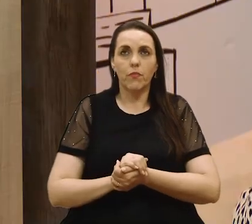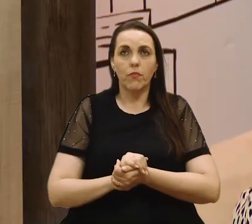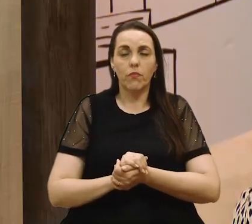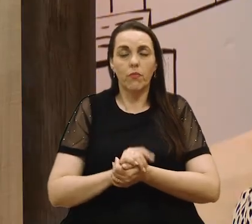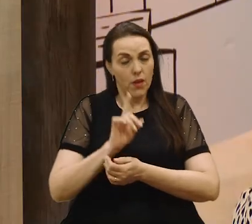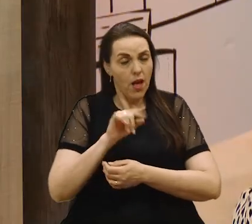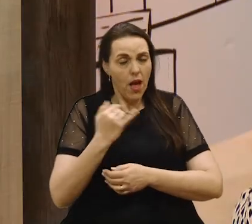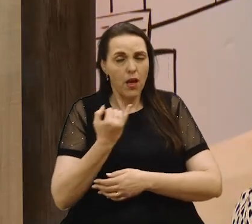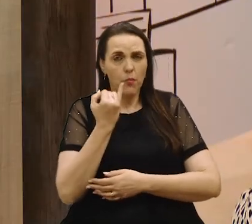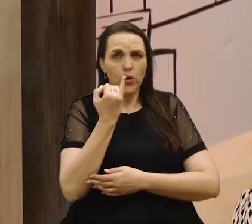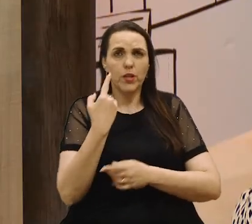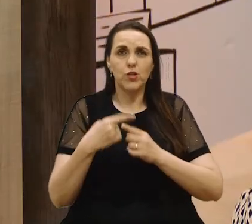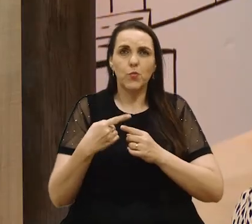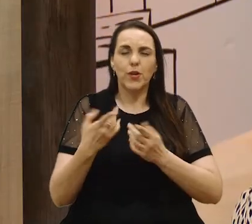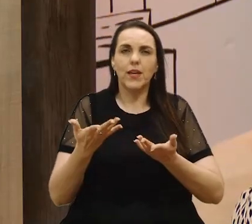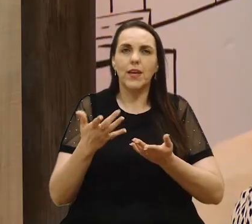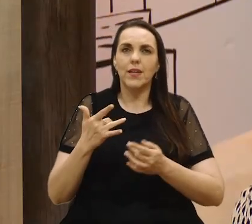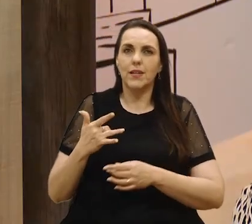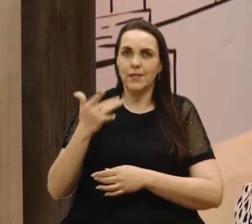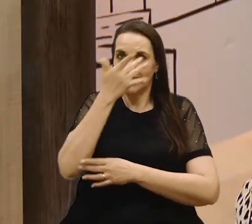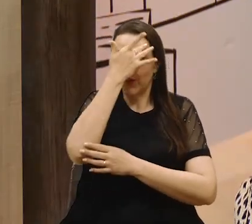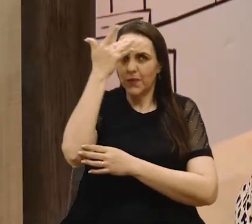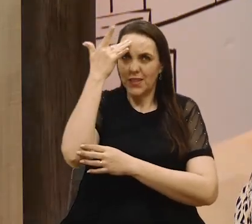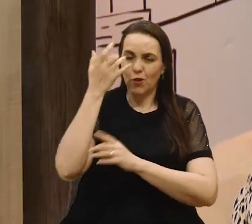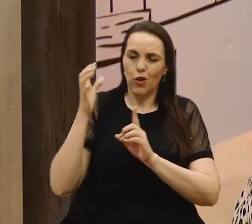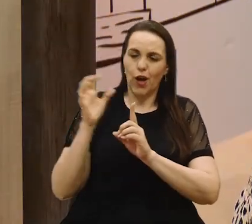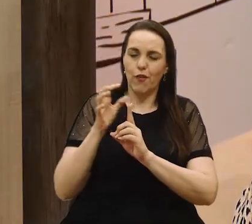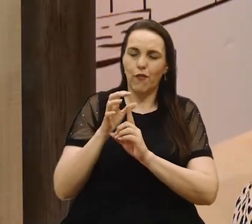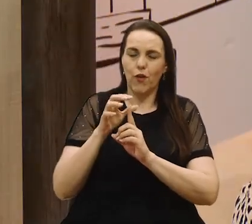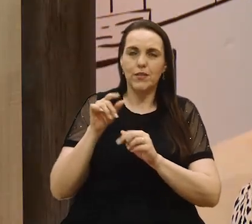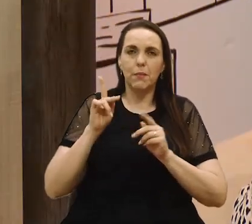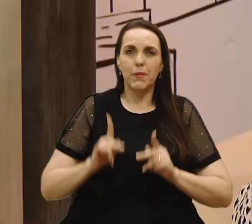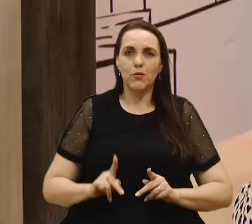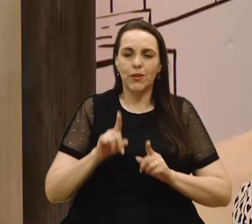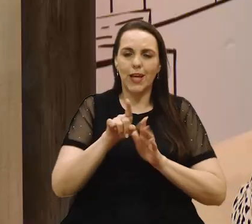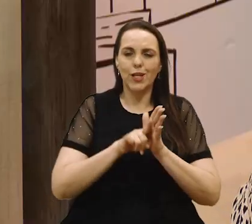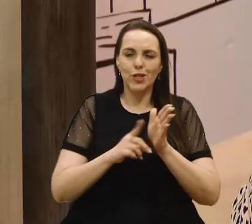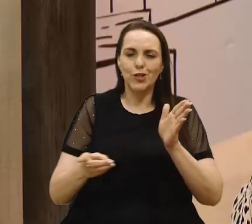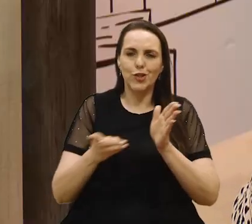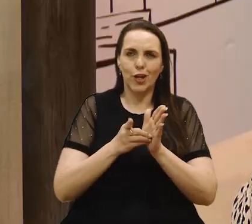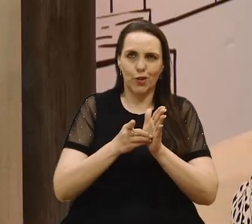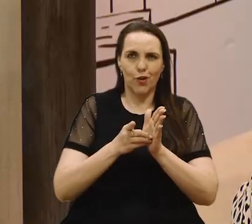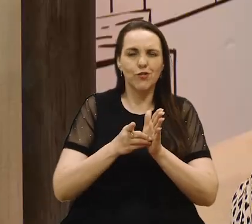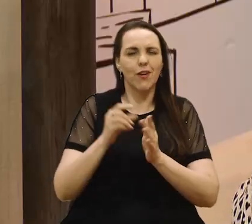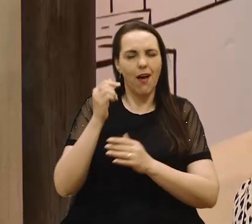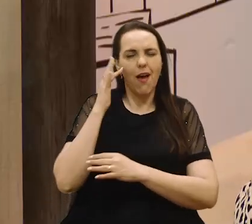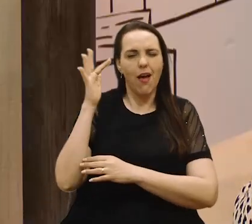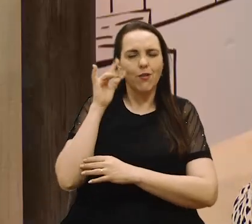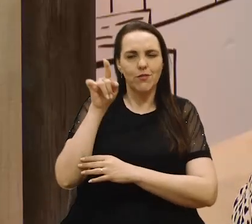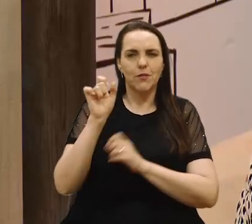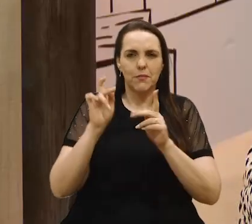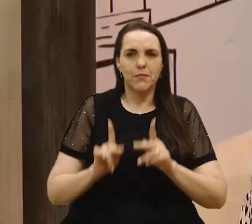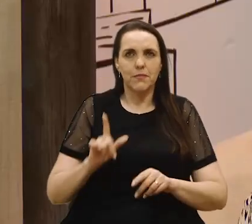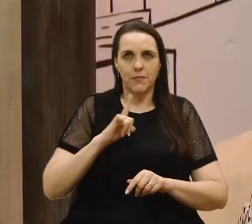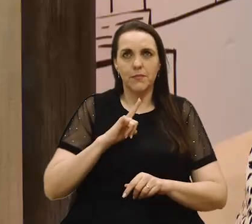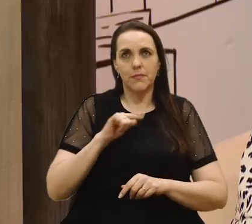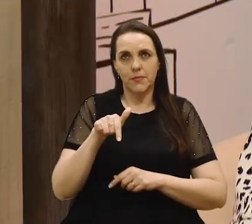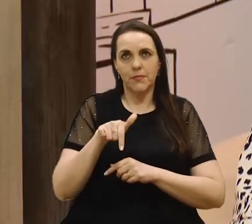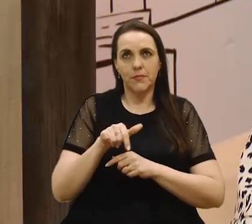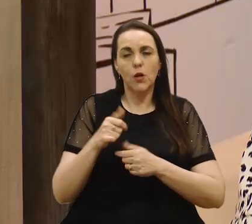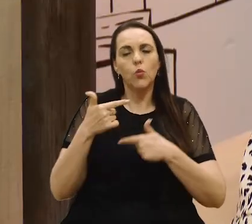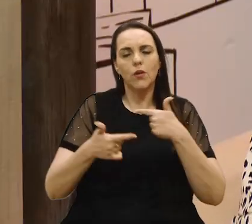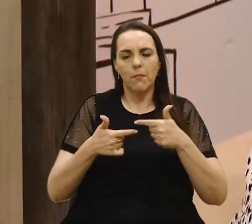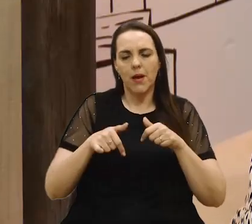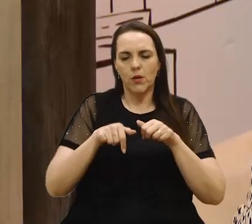Ele é muito importante porque a saúde mental ela não atinge só quem tem diagnóstico. Isso é uma grande ilusão que as pessoas têm, e isso eu trabalho no